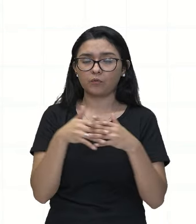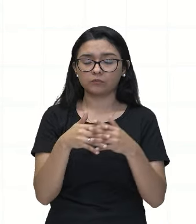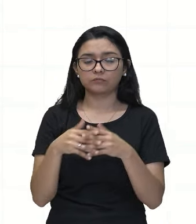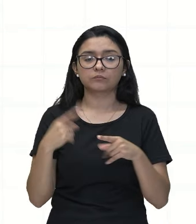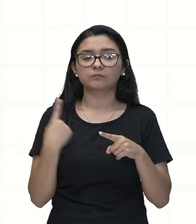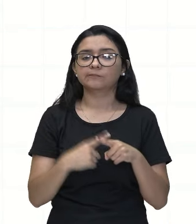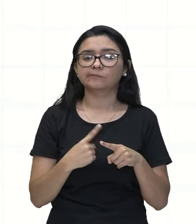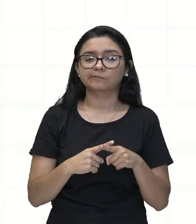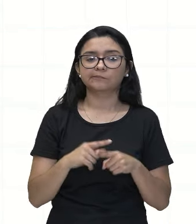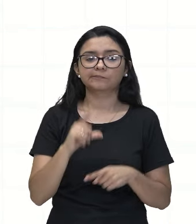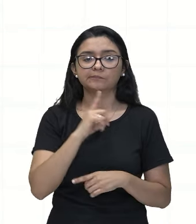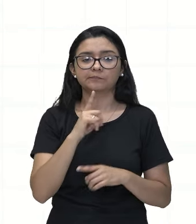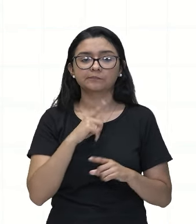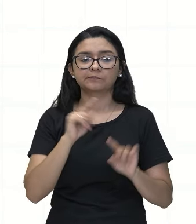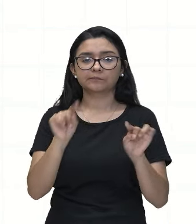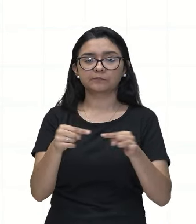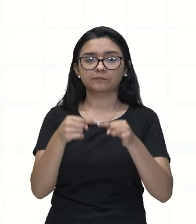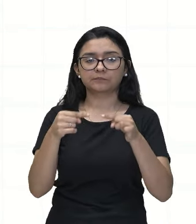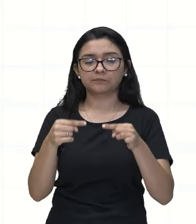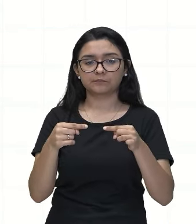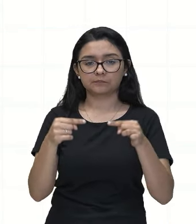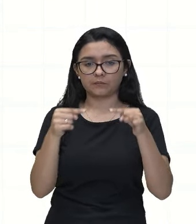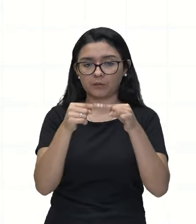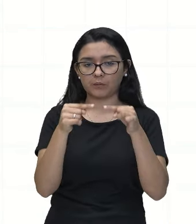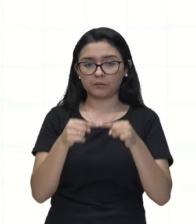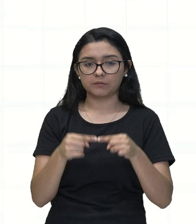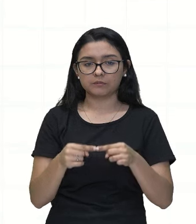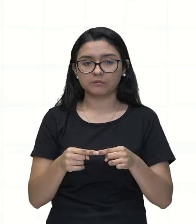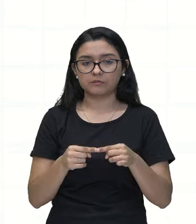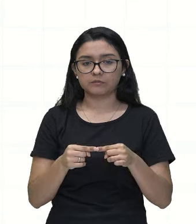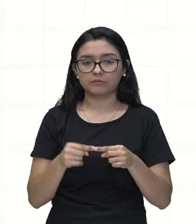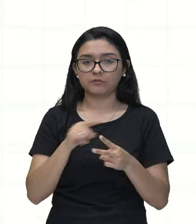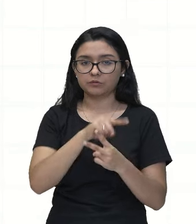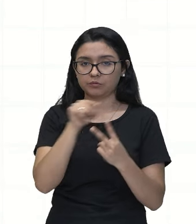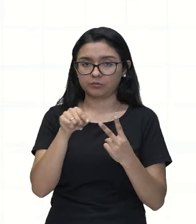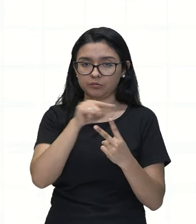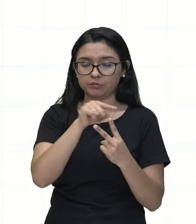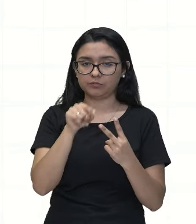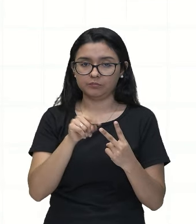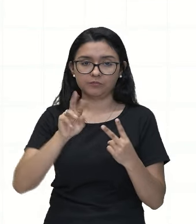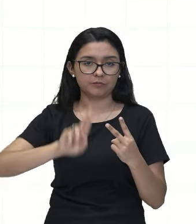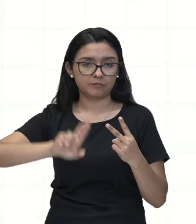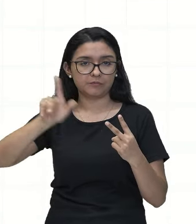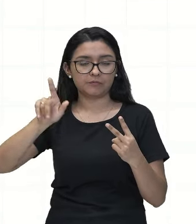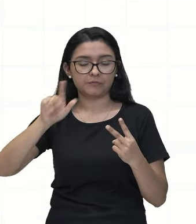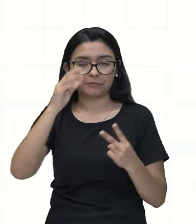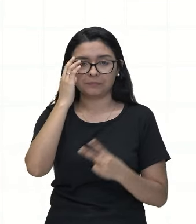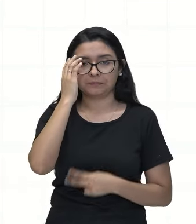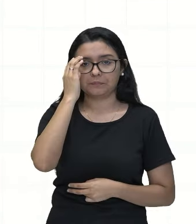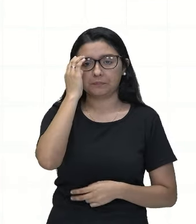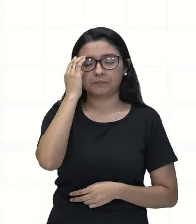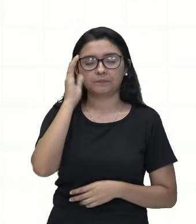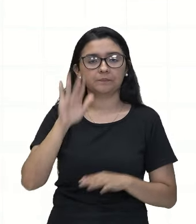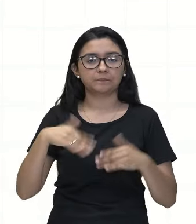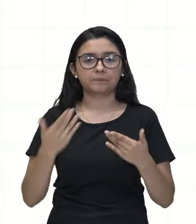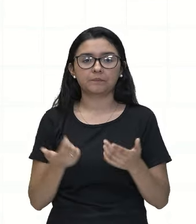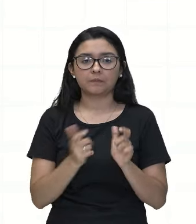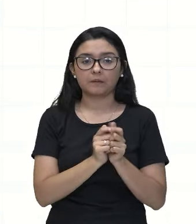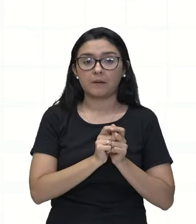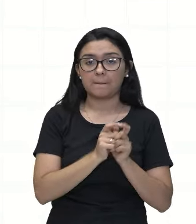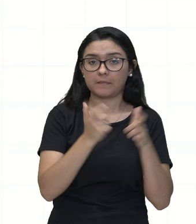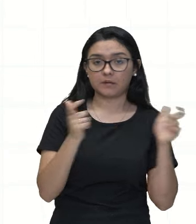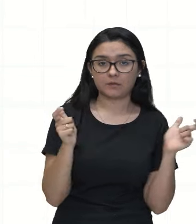ocorrer a con ância de duas formas então a maioria